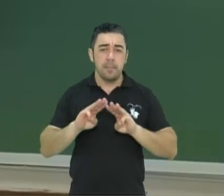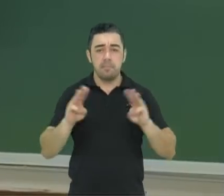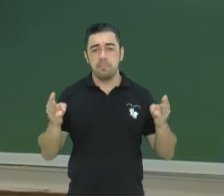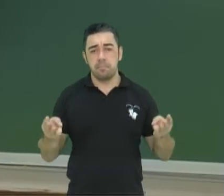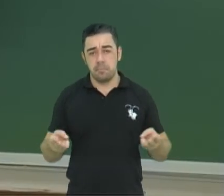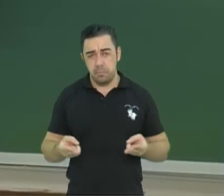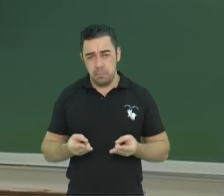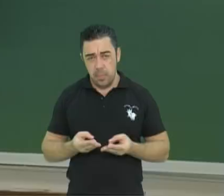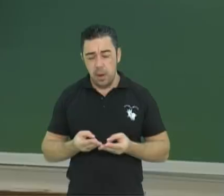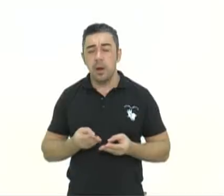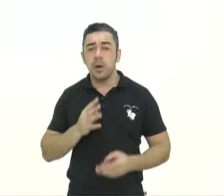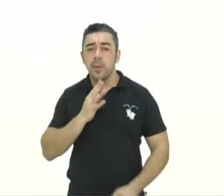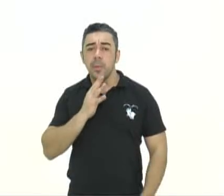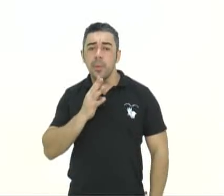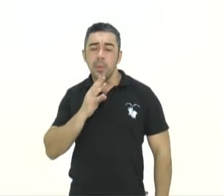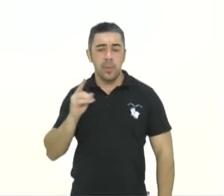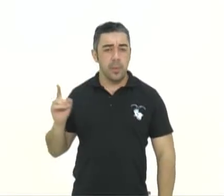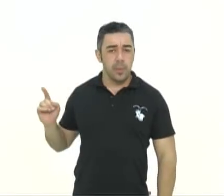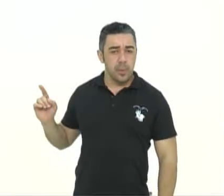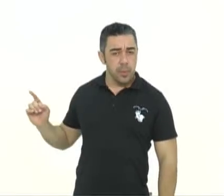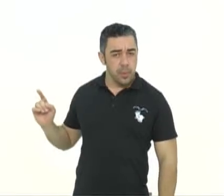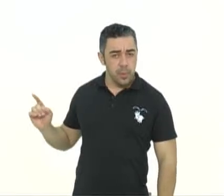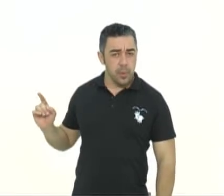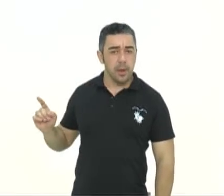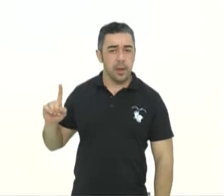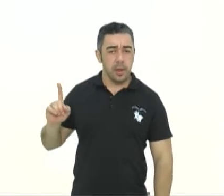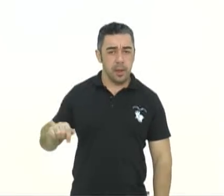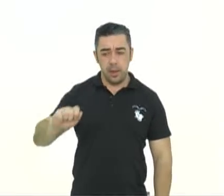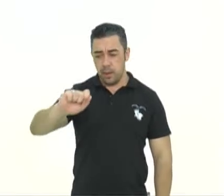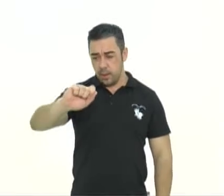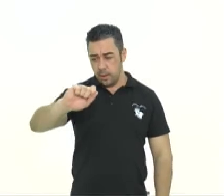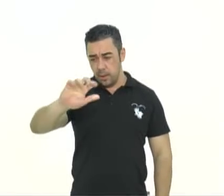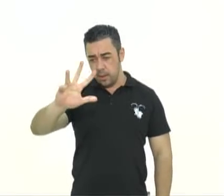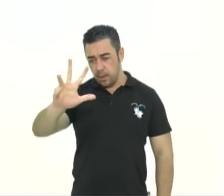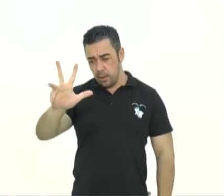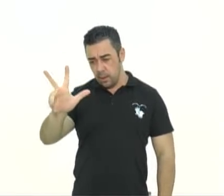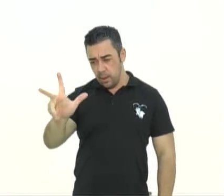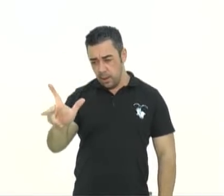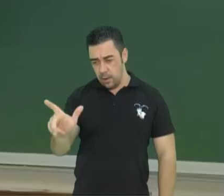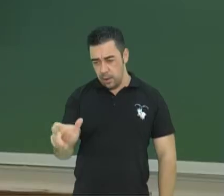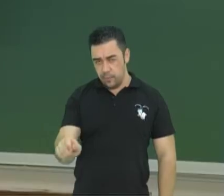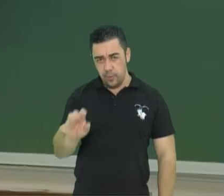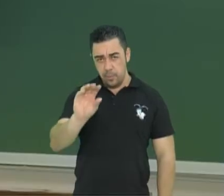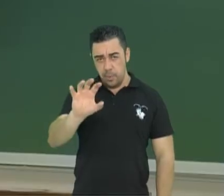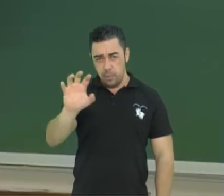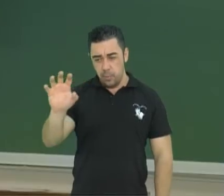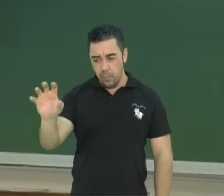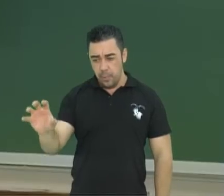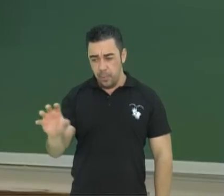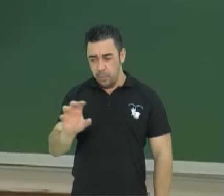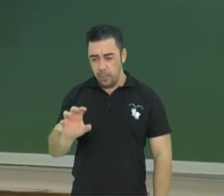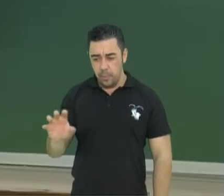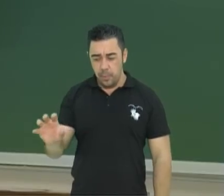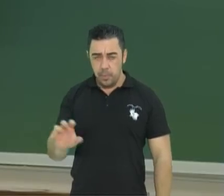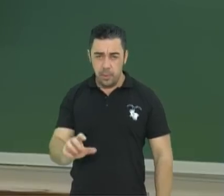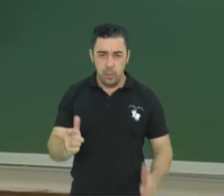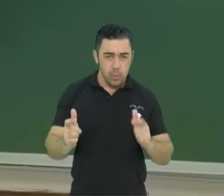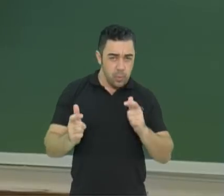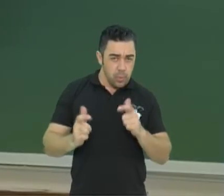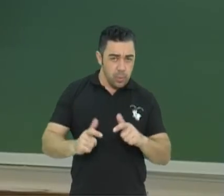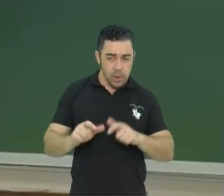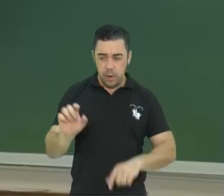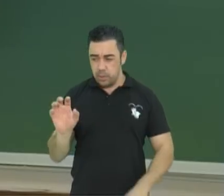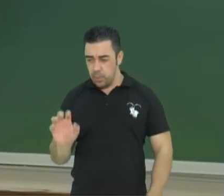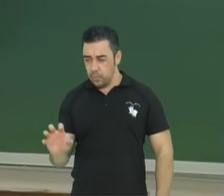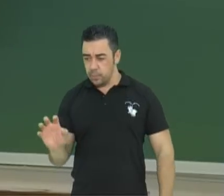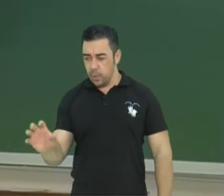para a gente falar um pouquinho, analisar esse mapa do continente africano, lembrando aquela regionalização da África, que a gente já comentou em